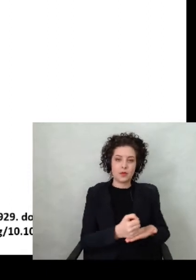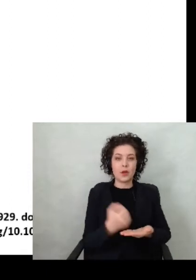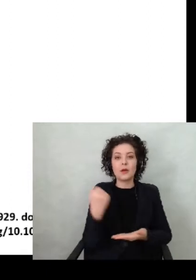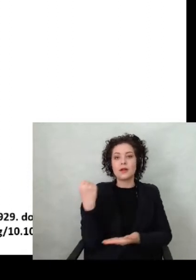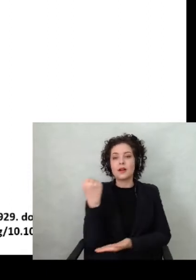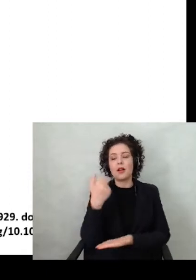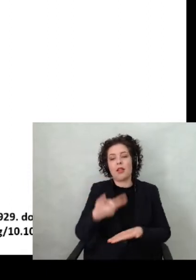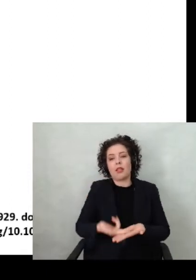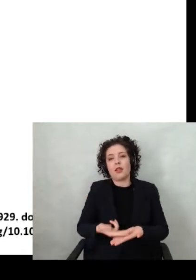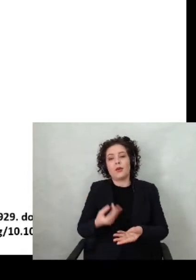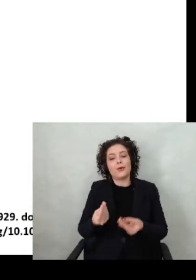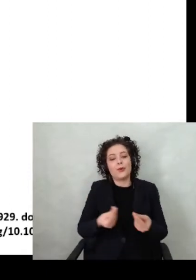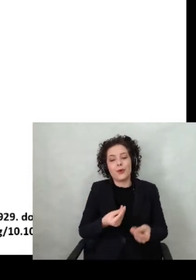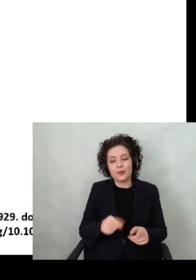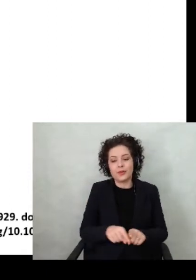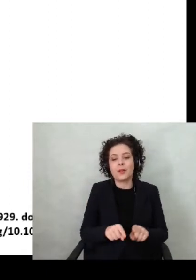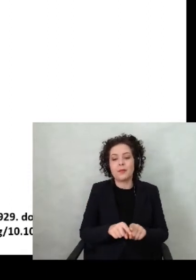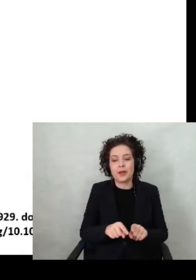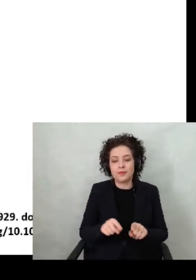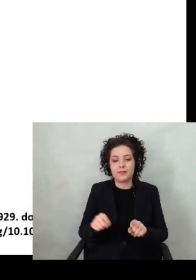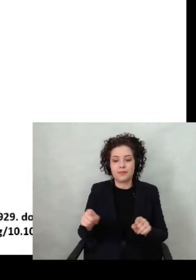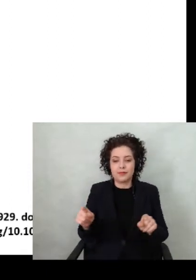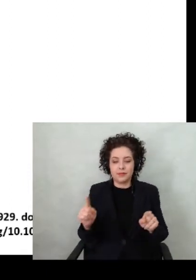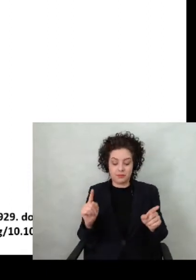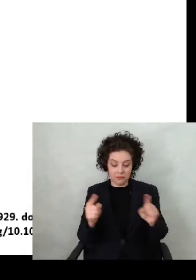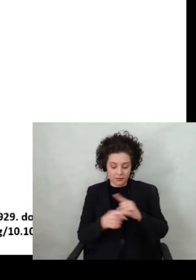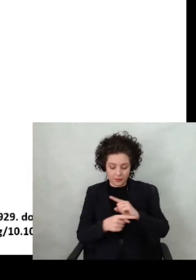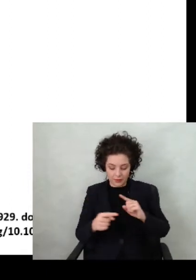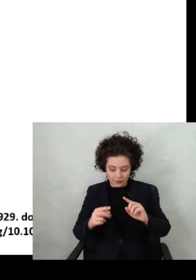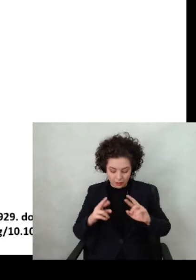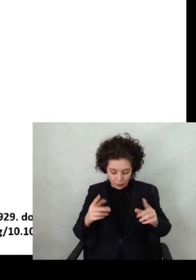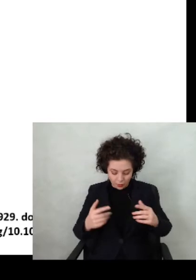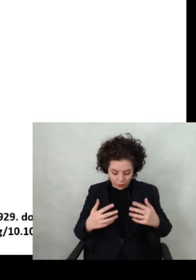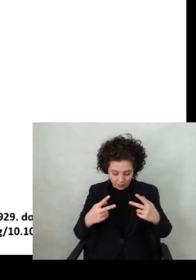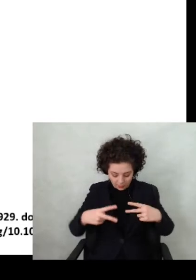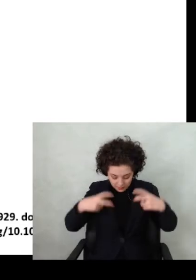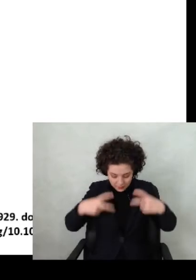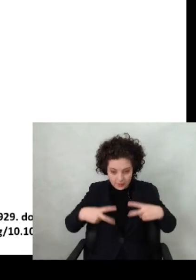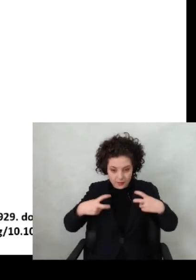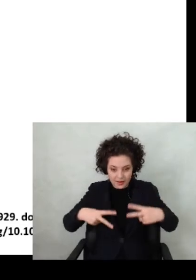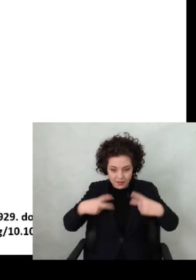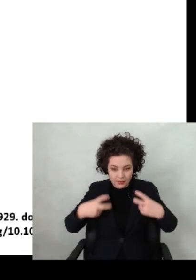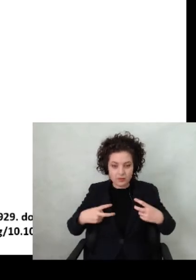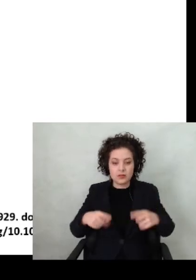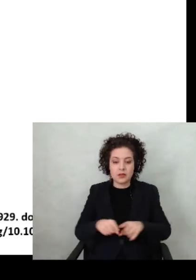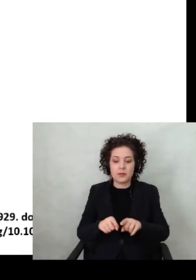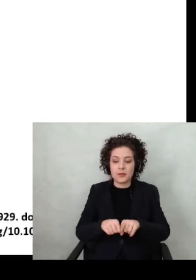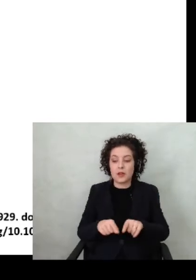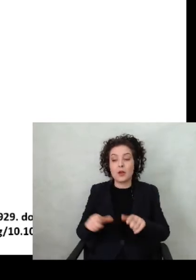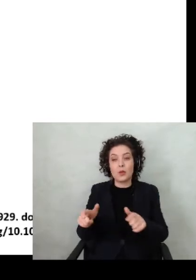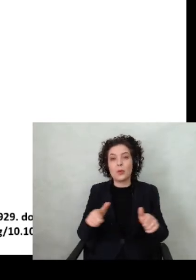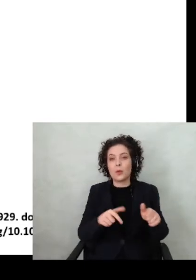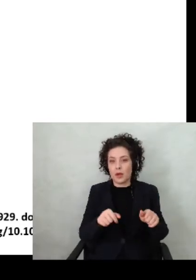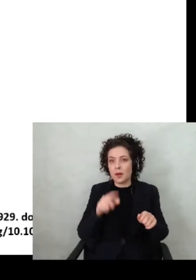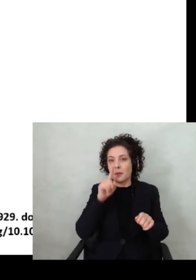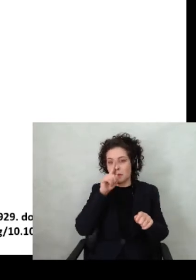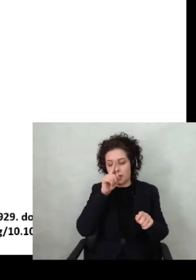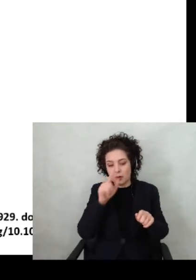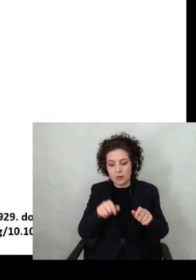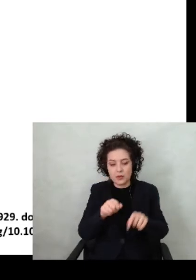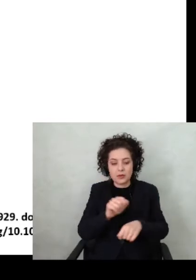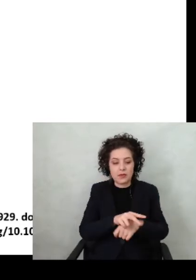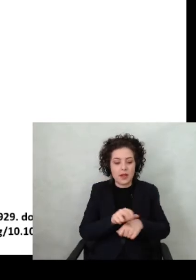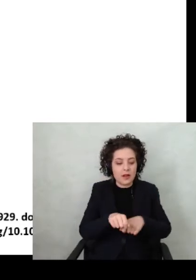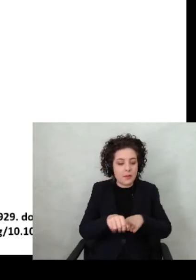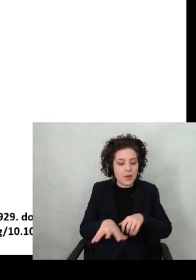que é nefrotóxico e também a questão da contaminação dos ambientes hospitalares da equipe